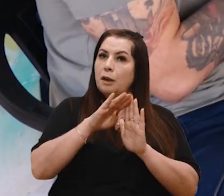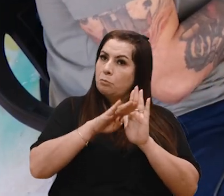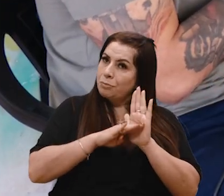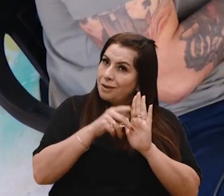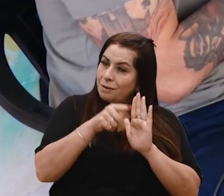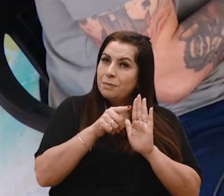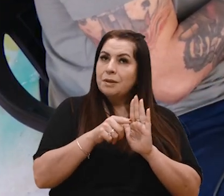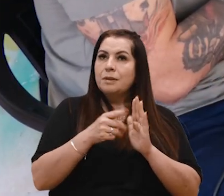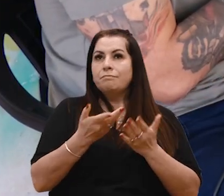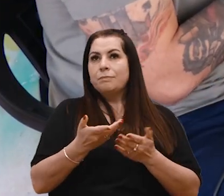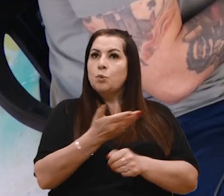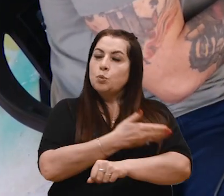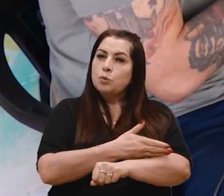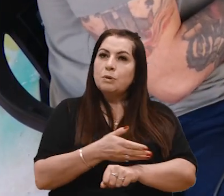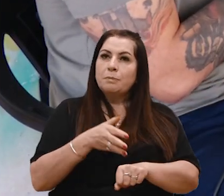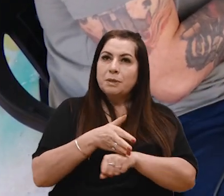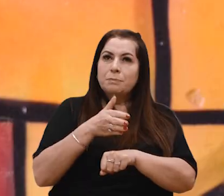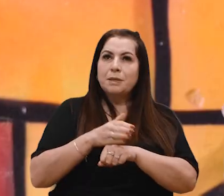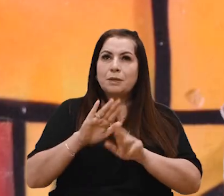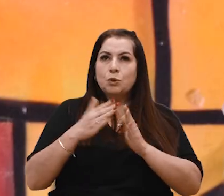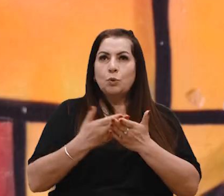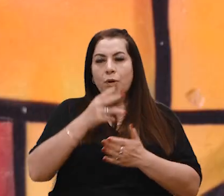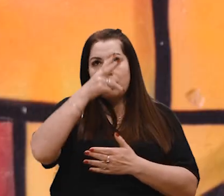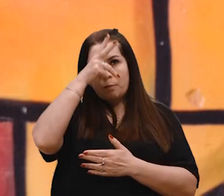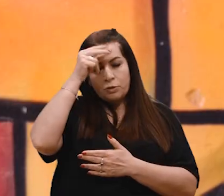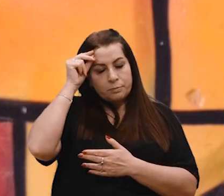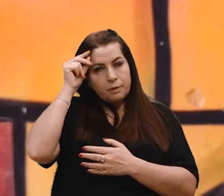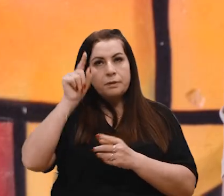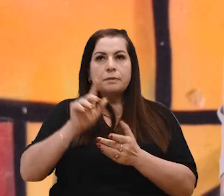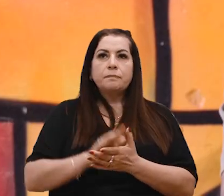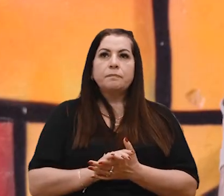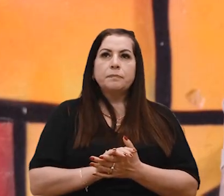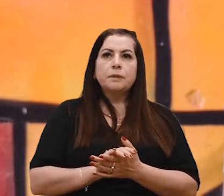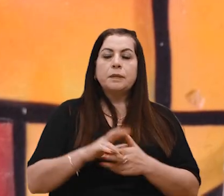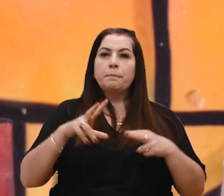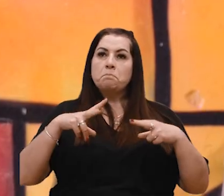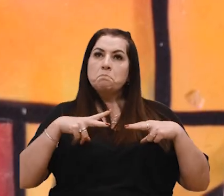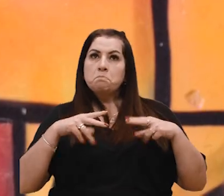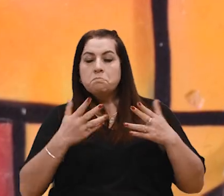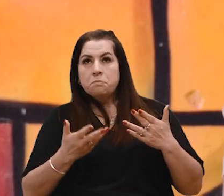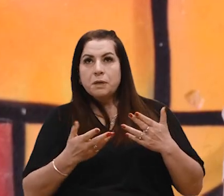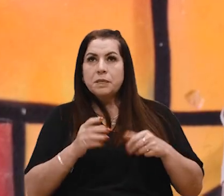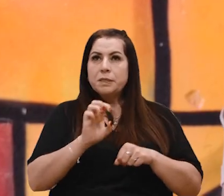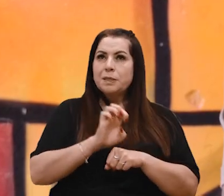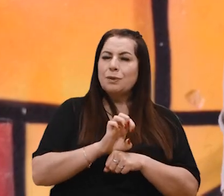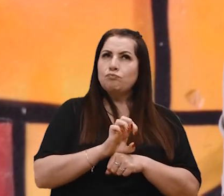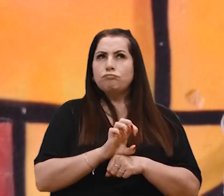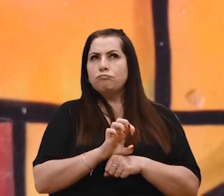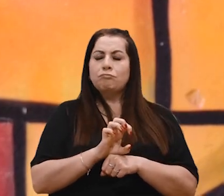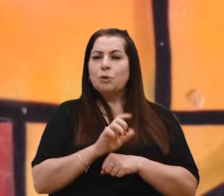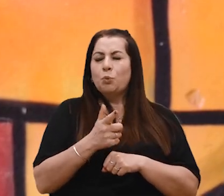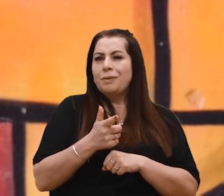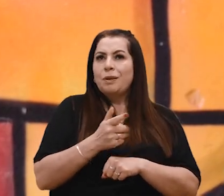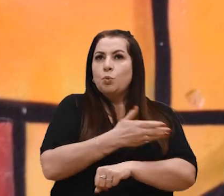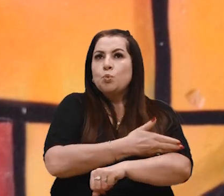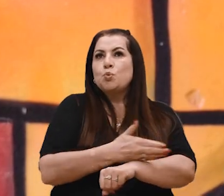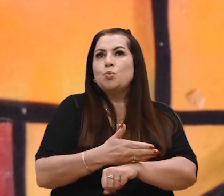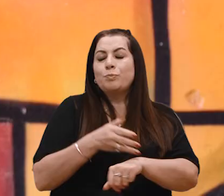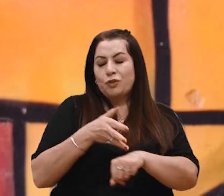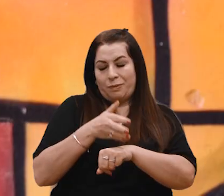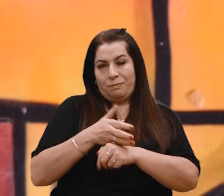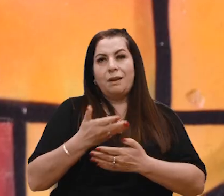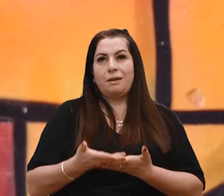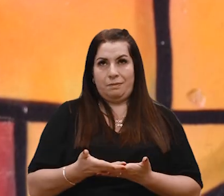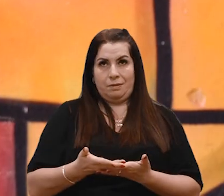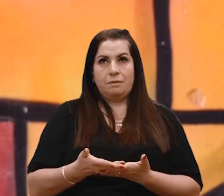Que é um programa que costuma participar escolas municipais e particulares. Né? Estaduais não